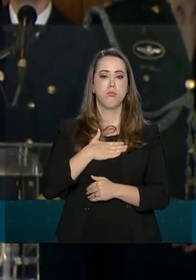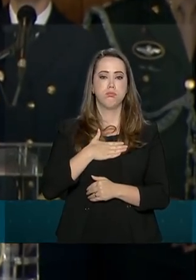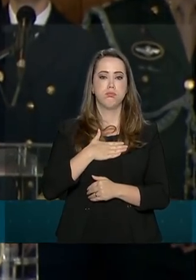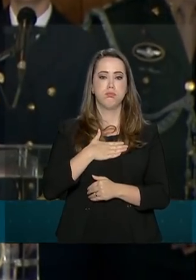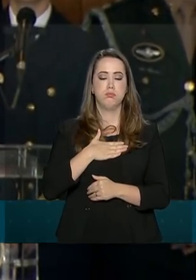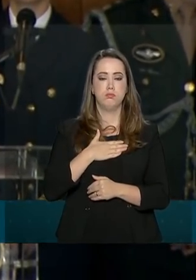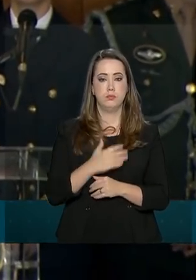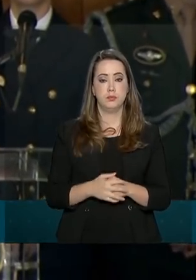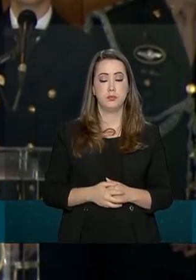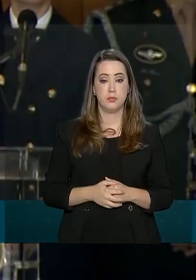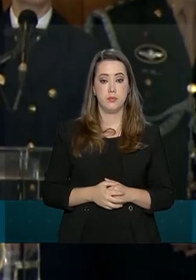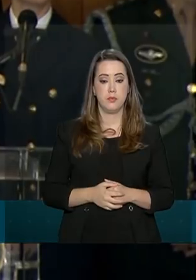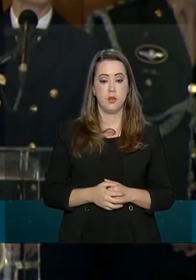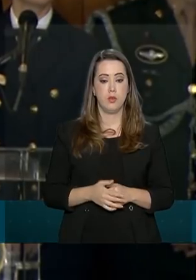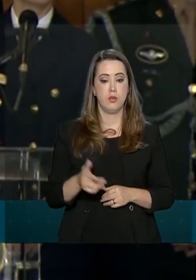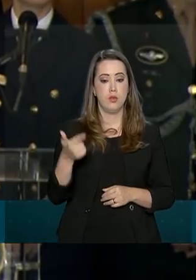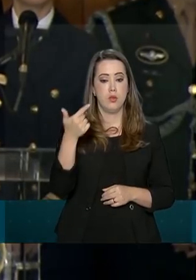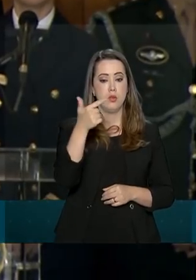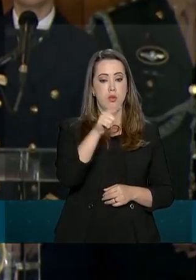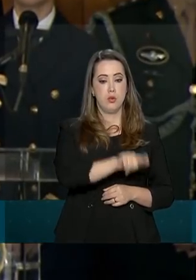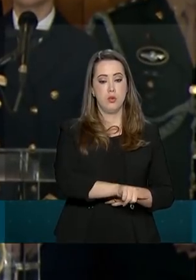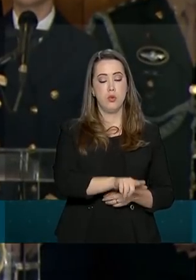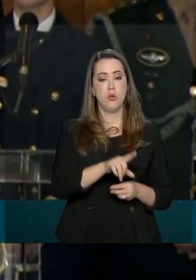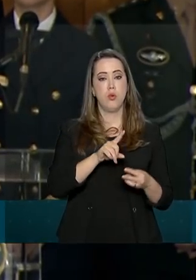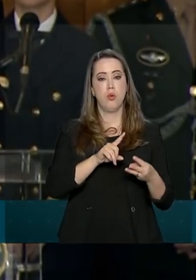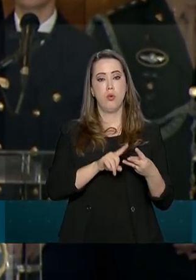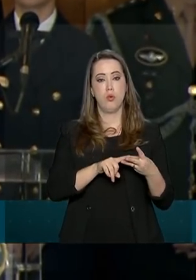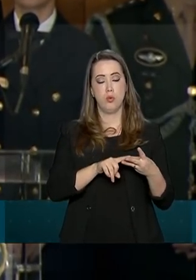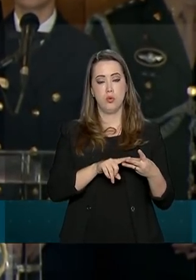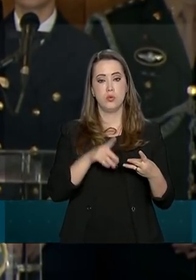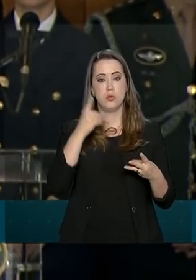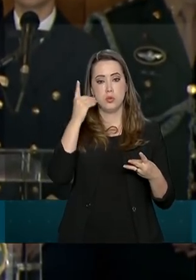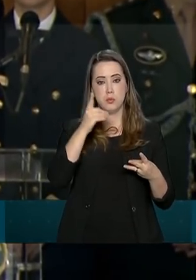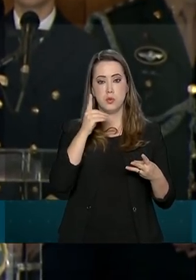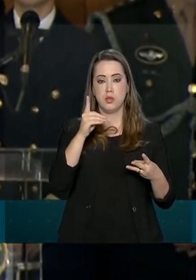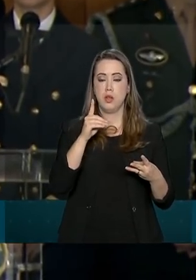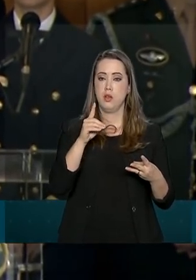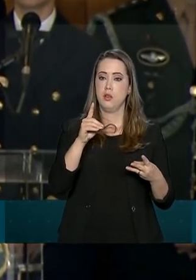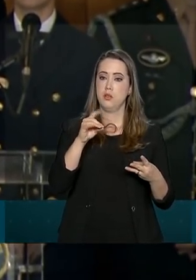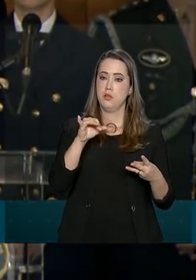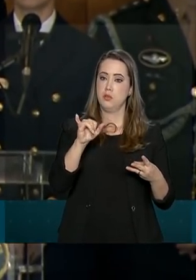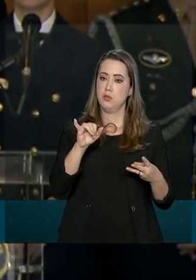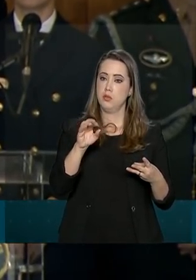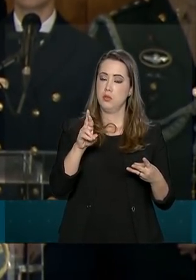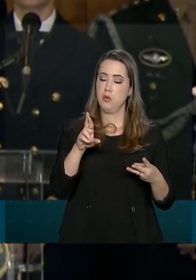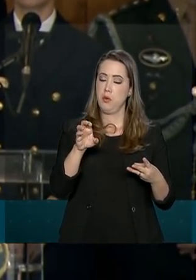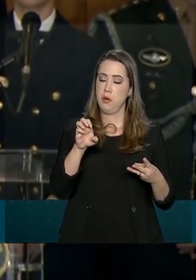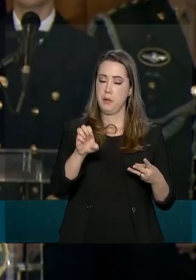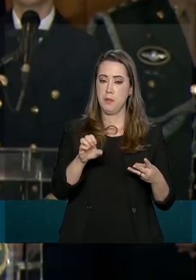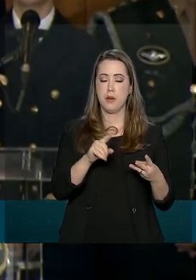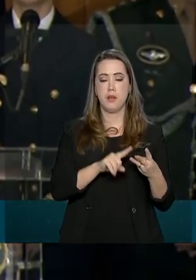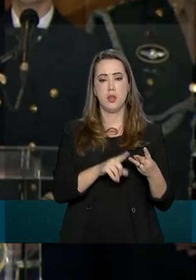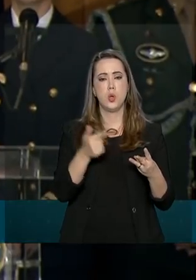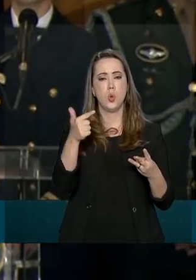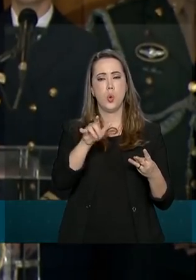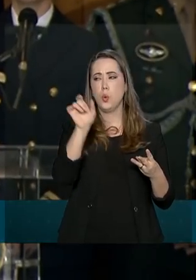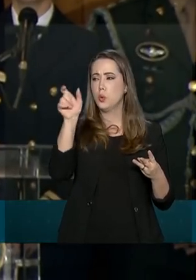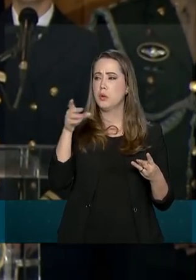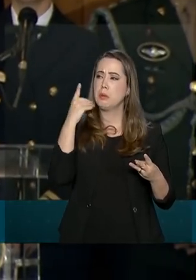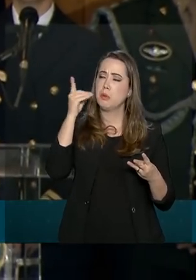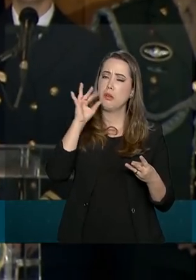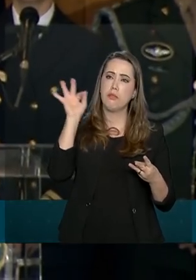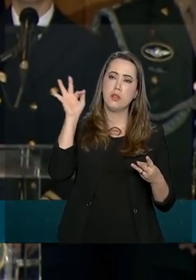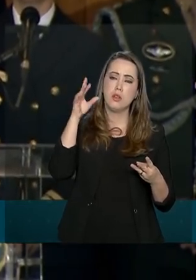O outro, do deputado Ibrahim Abiakil, e um terceiro, do Espírito Santo. Porque